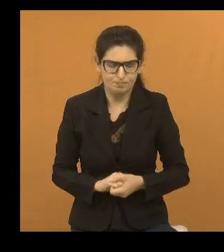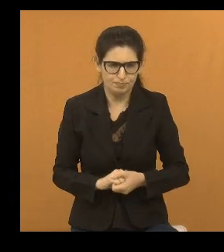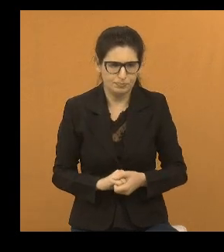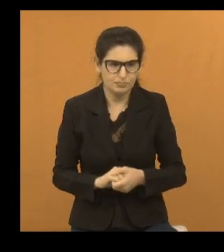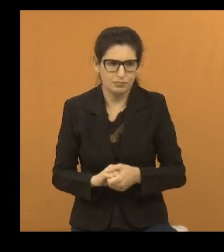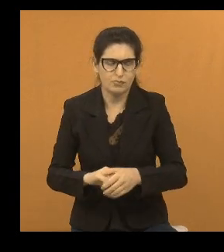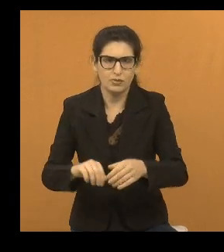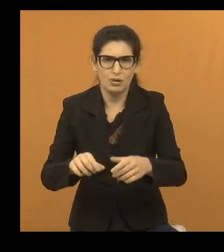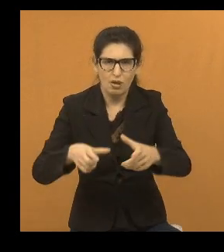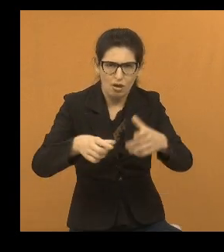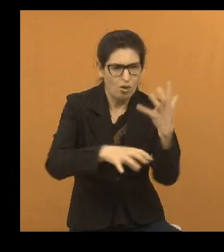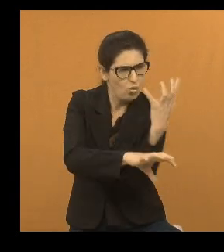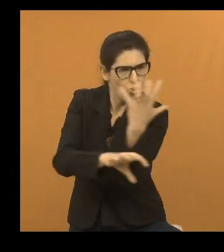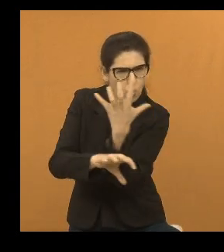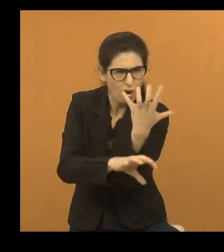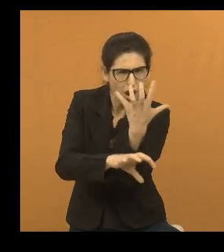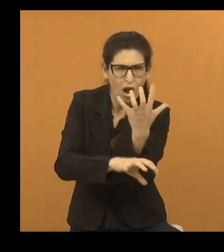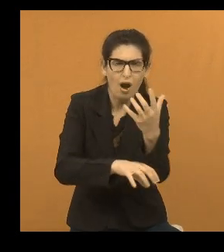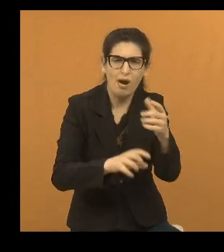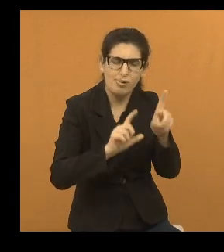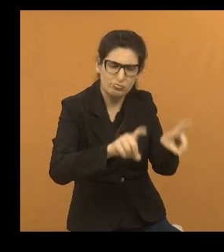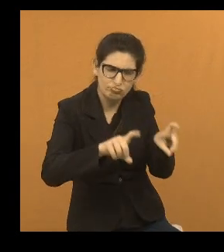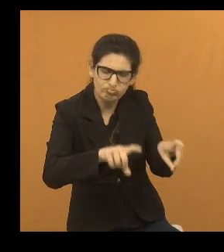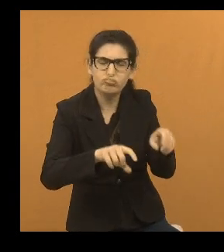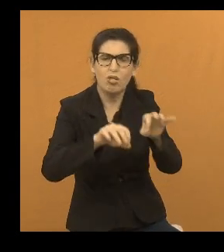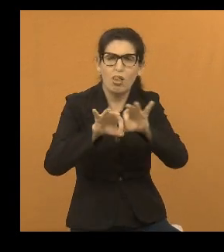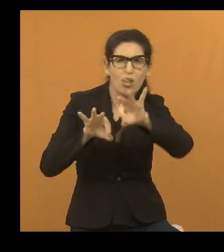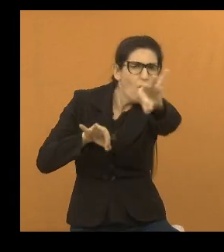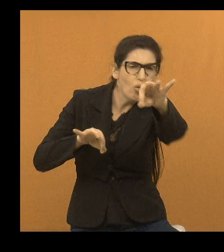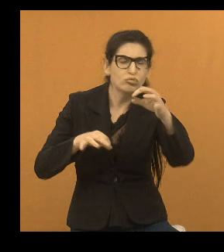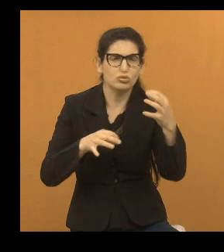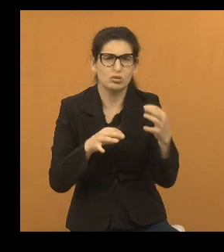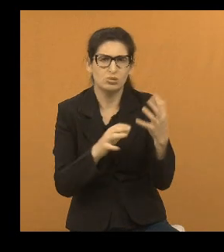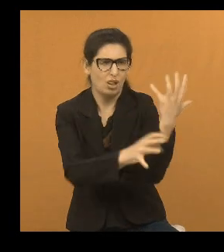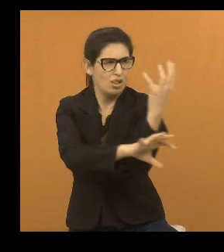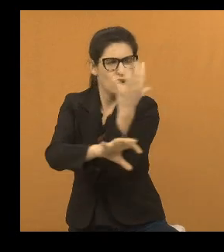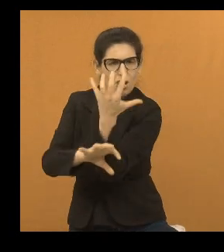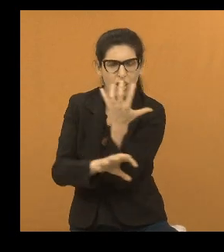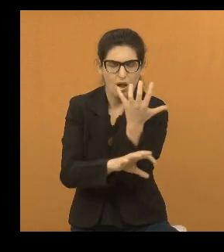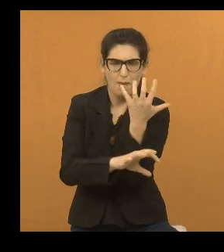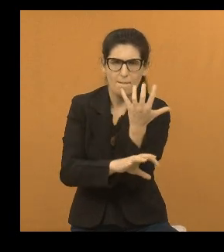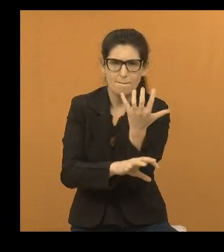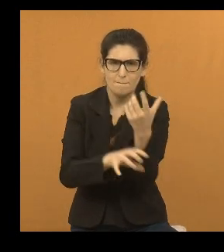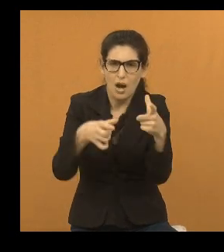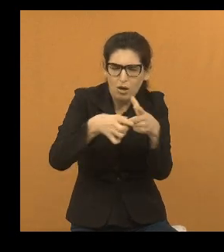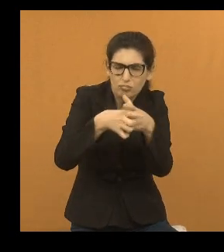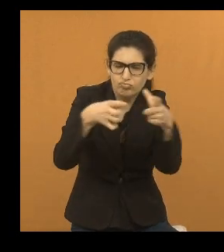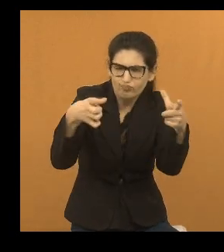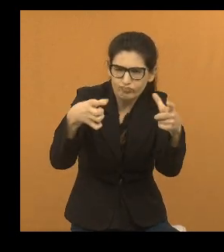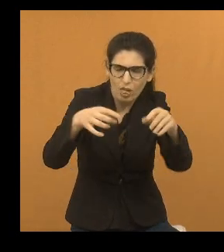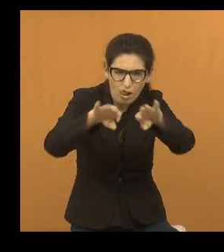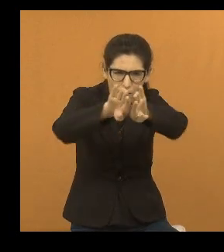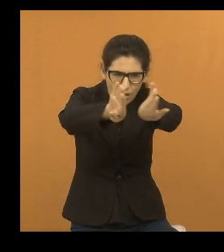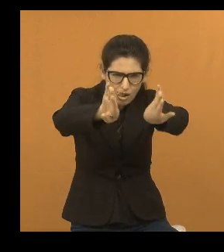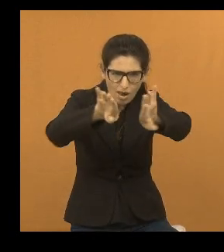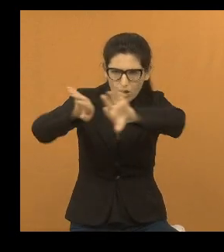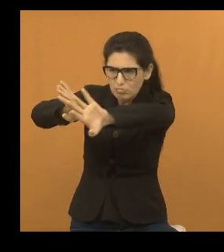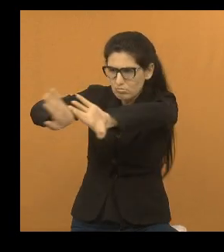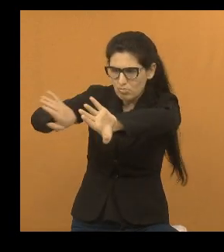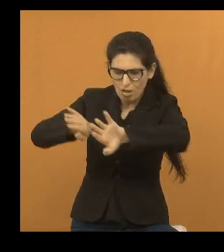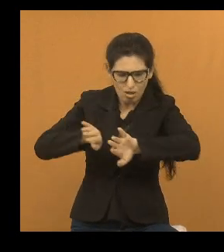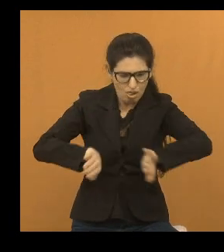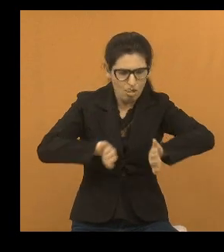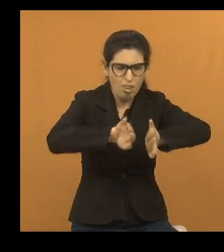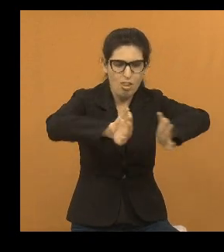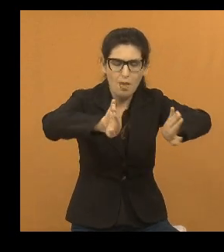de mata, da região rural, de interesse ambiental, dentro da macrozona urbana, a gente tem um sistema de verdes urbanos,